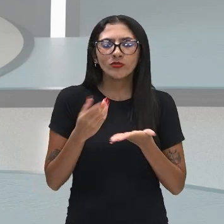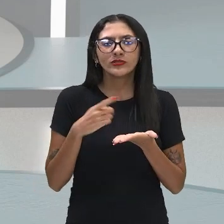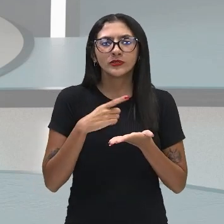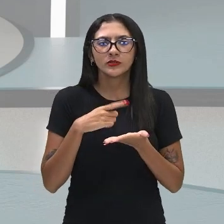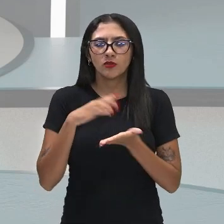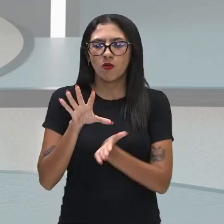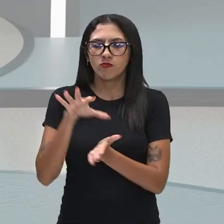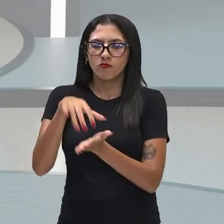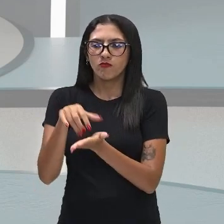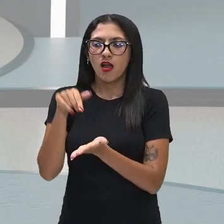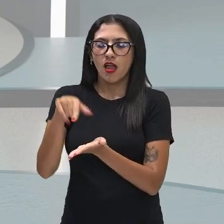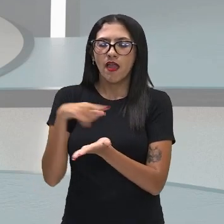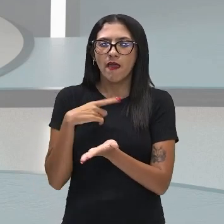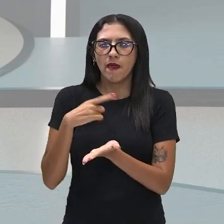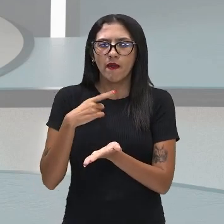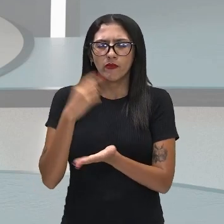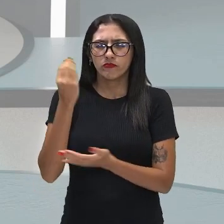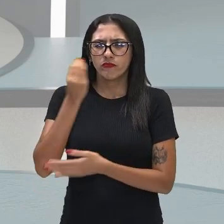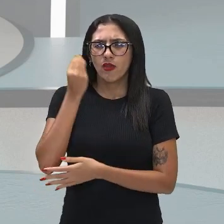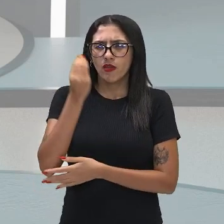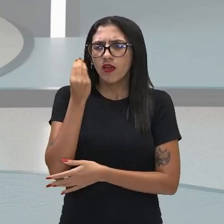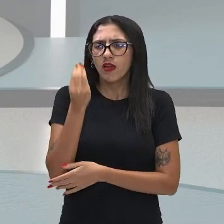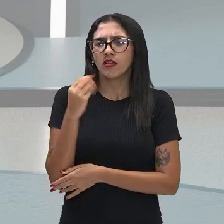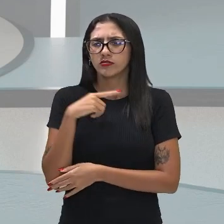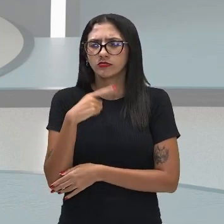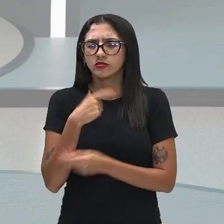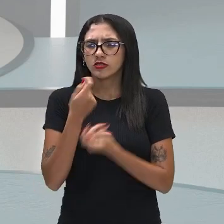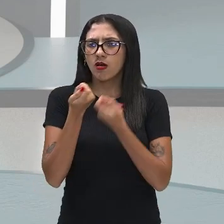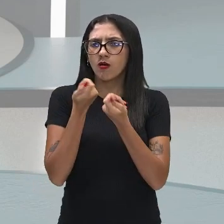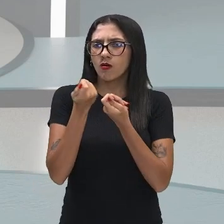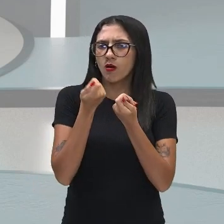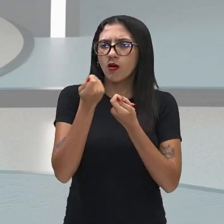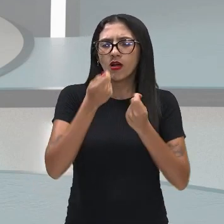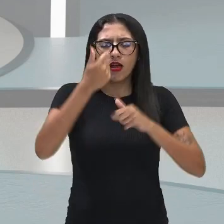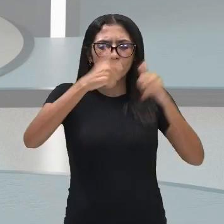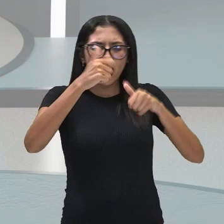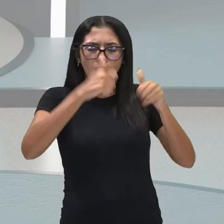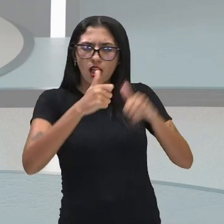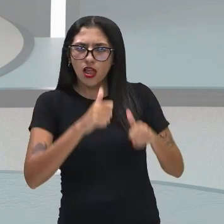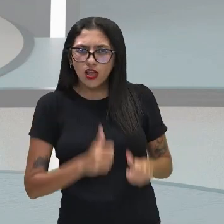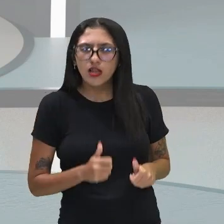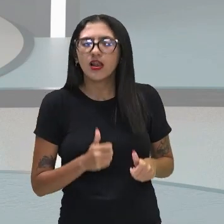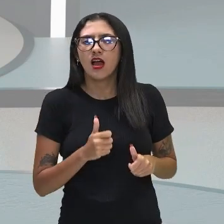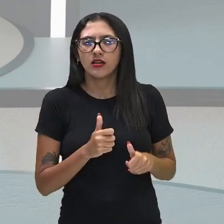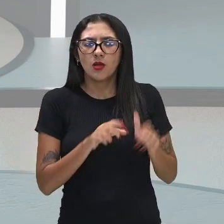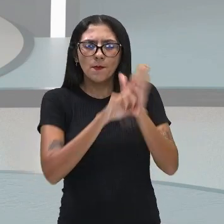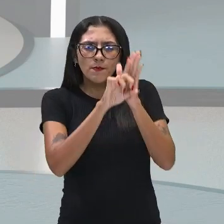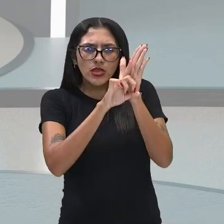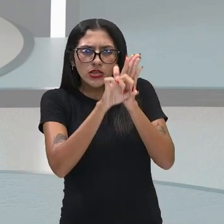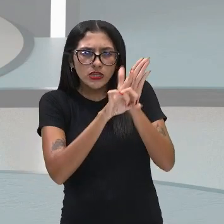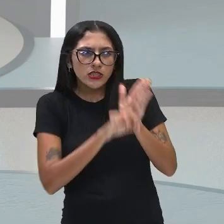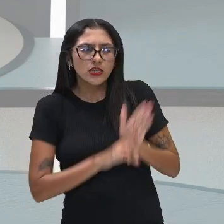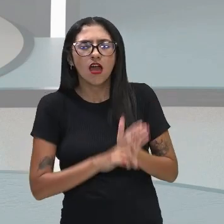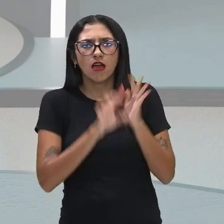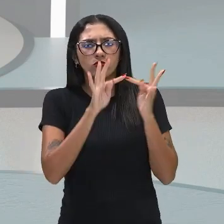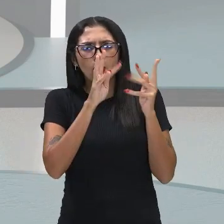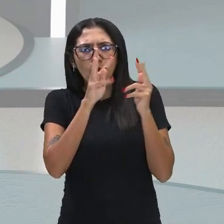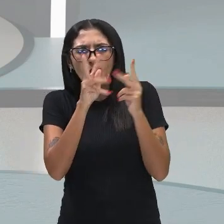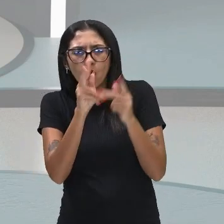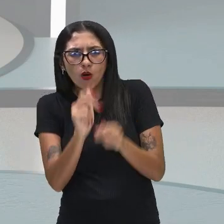agência especializada em fazer esse controle aí, essa coleta, né, em todas as